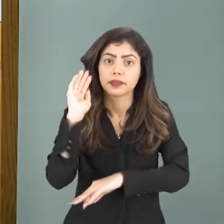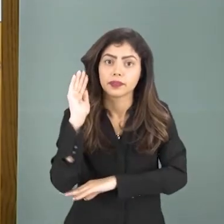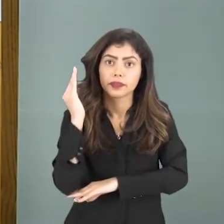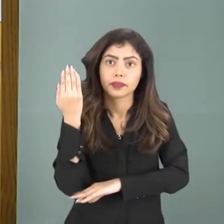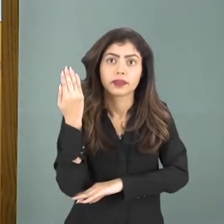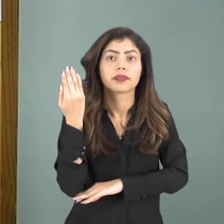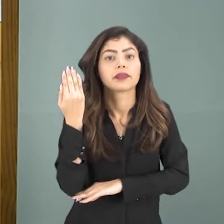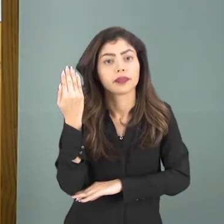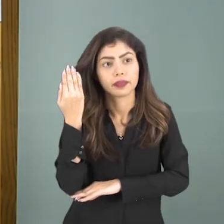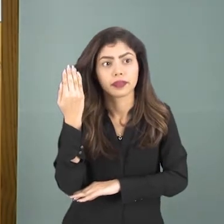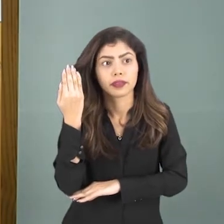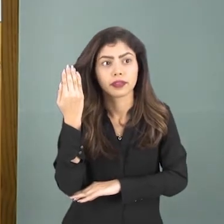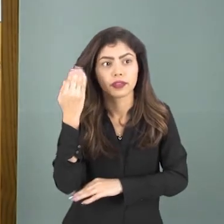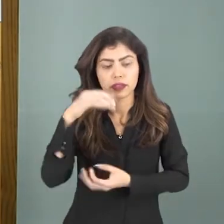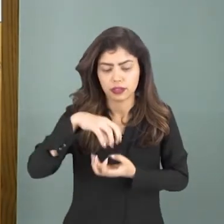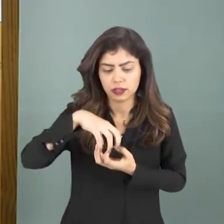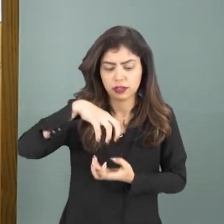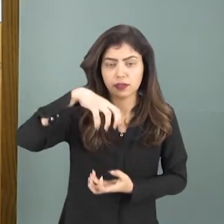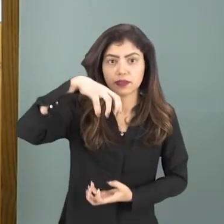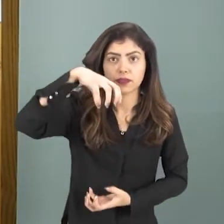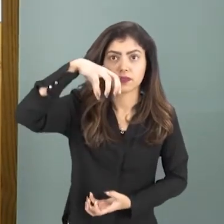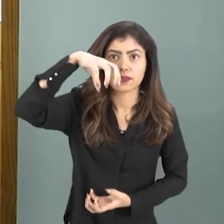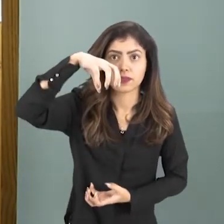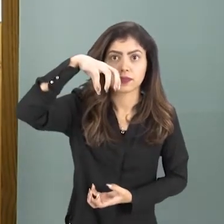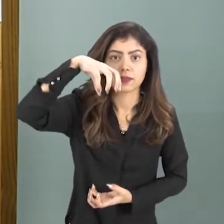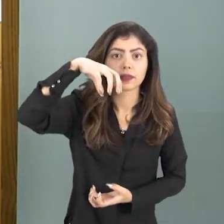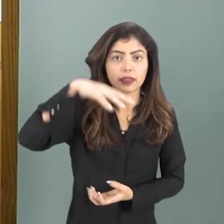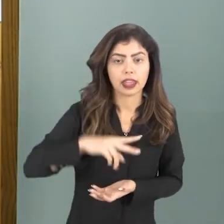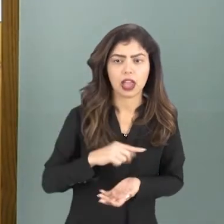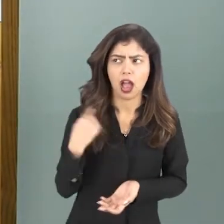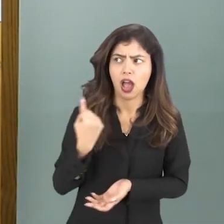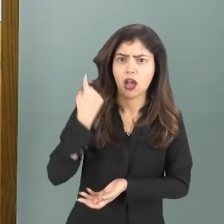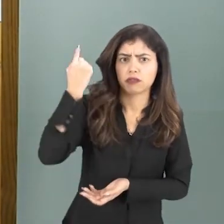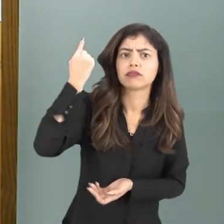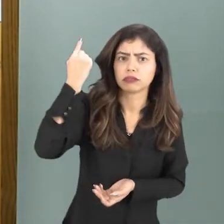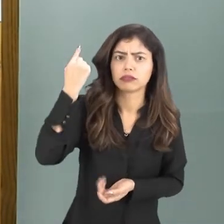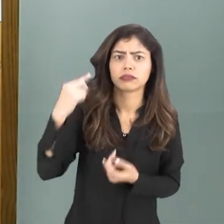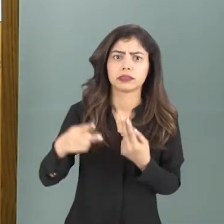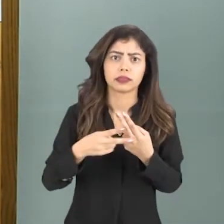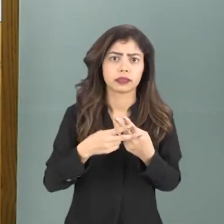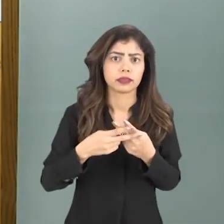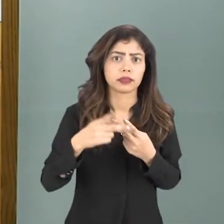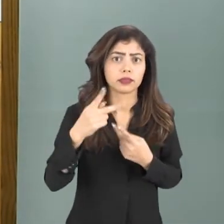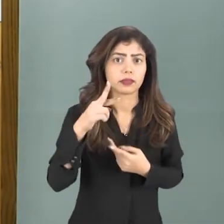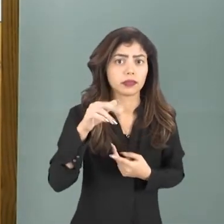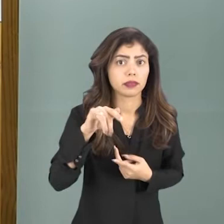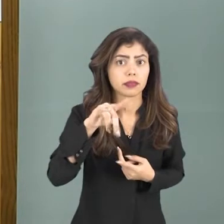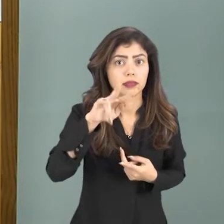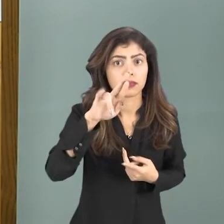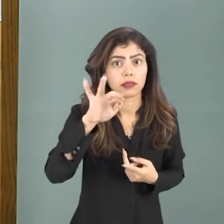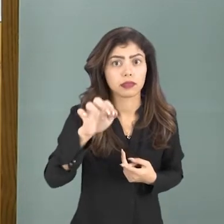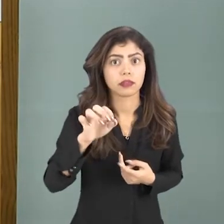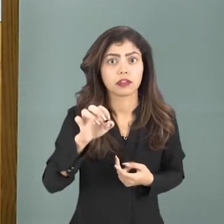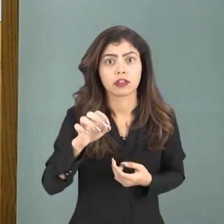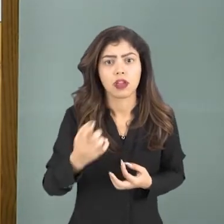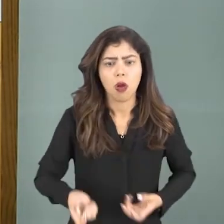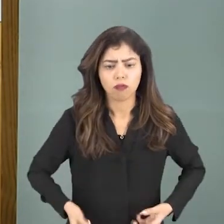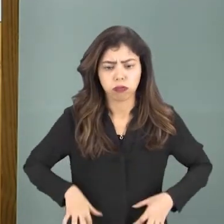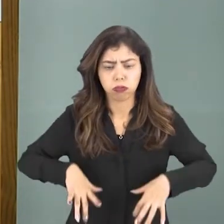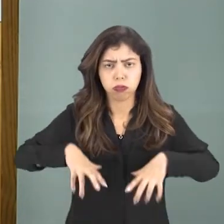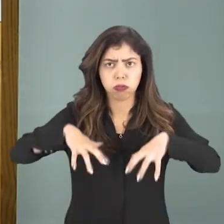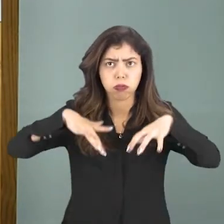com madeira e sobre estacas. Essas estacas são bem altas para proteger a moradia